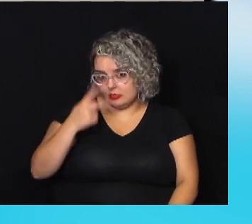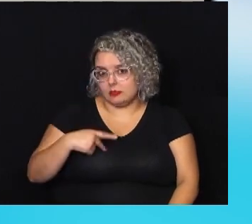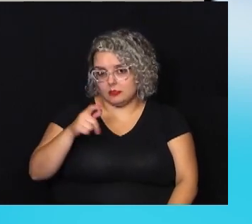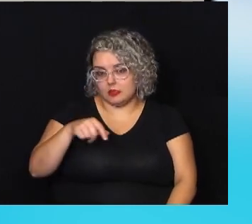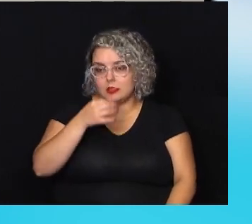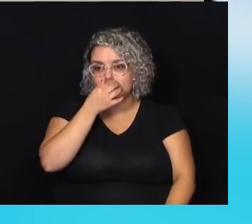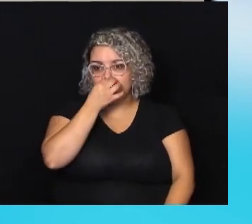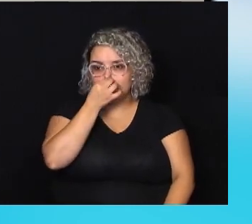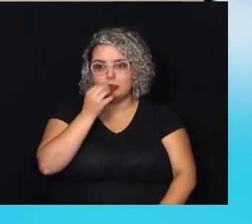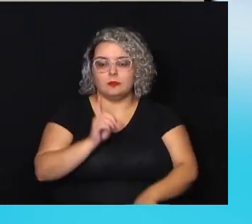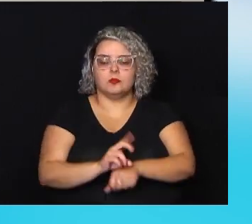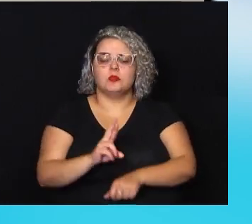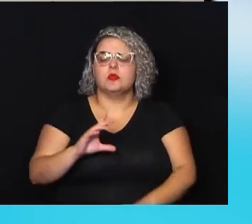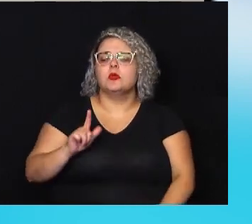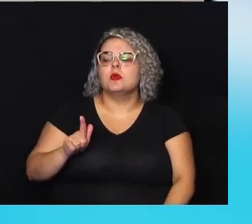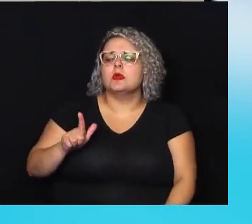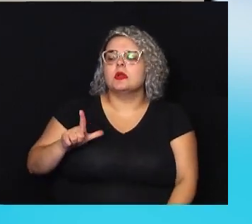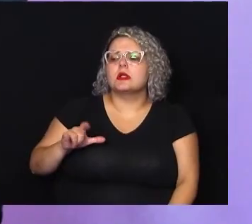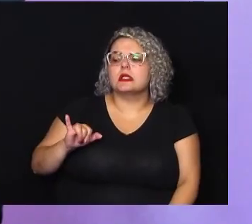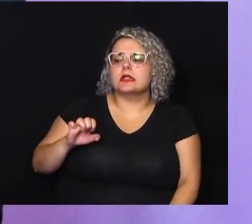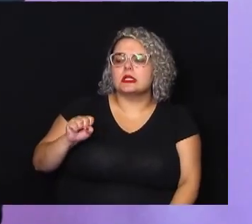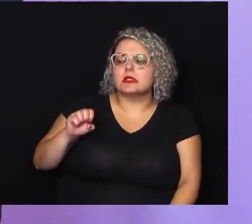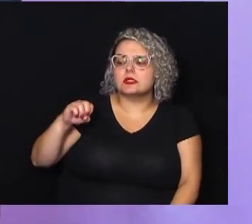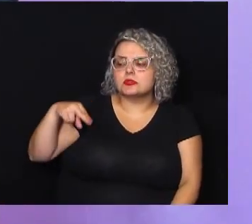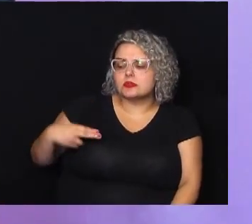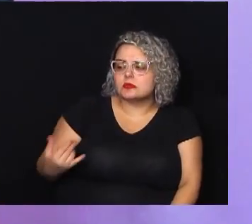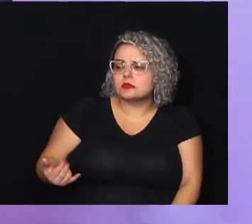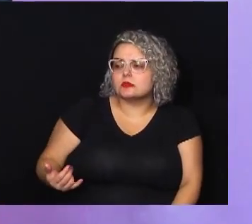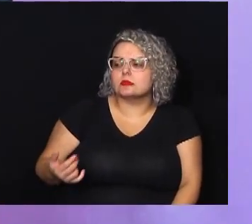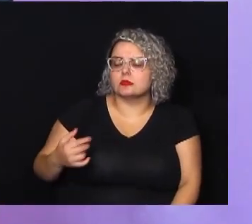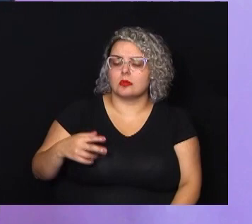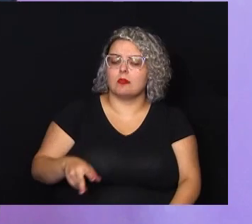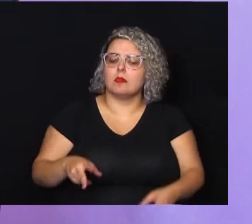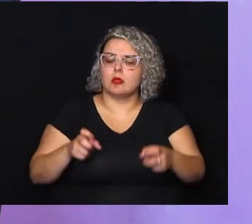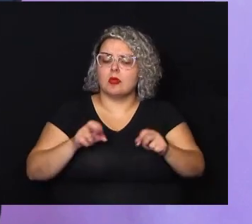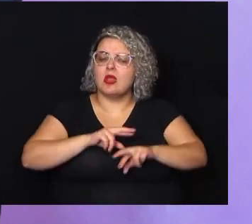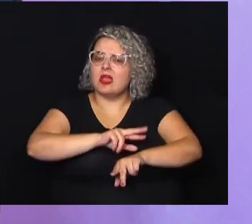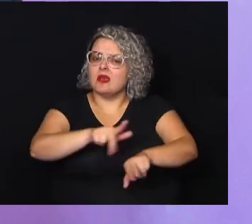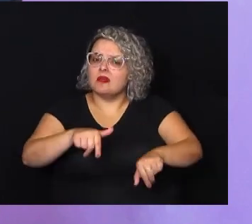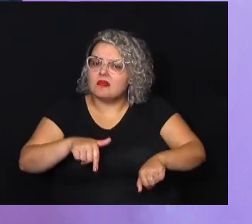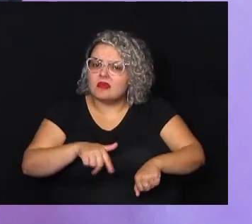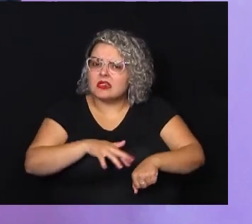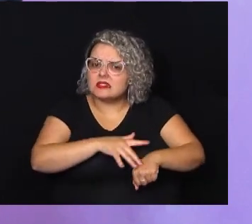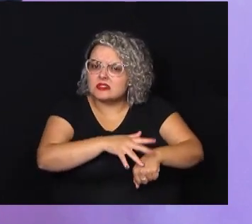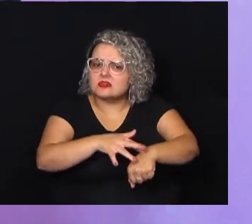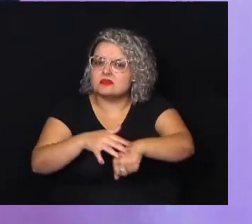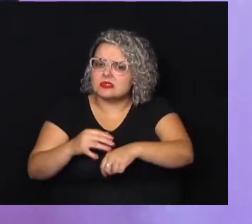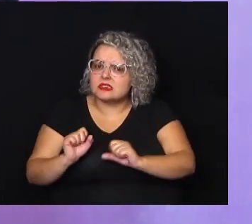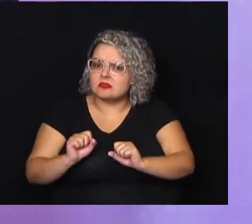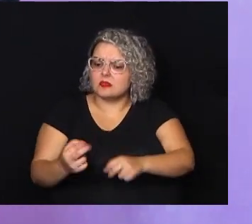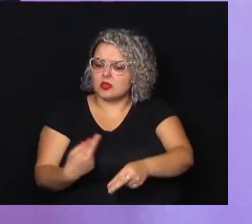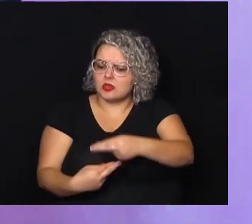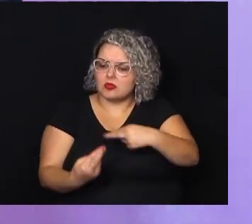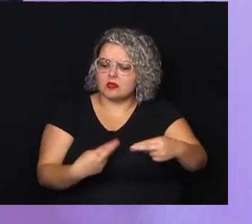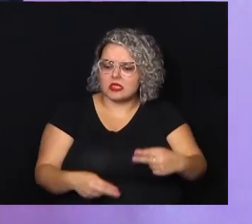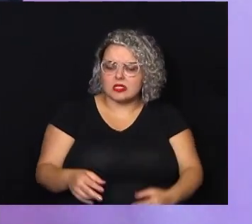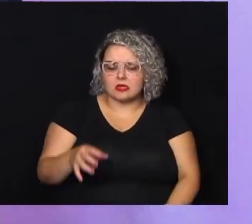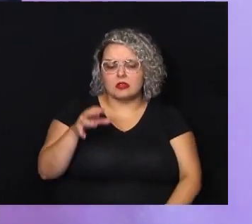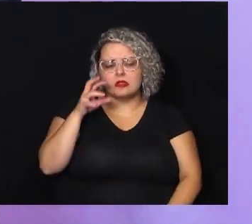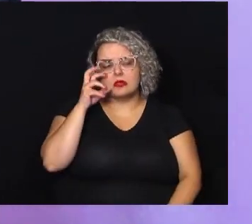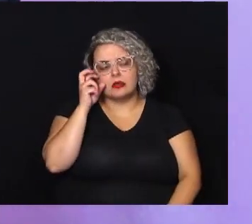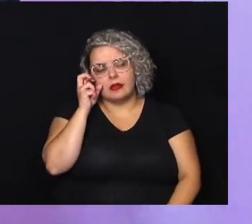são referidos pela própria pessoa. Doutor Gleison, agora o que me chamou a atenção é que várias doenças podem